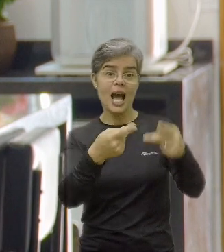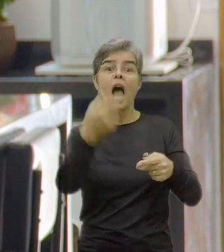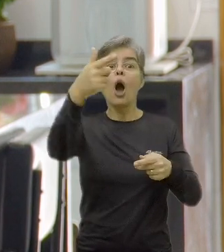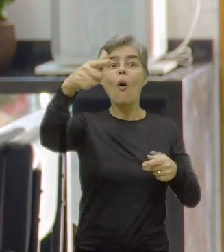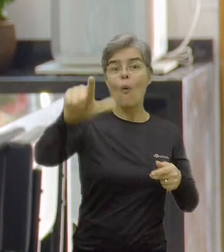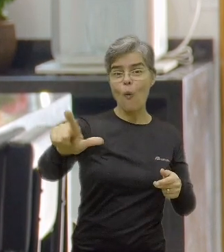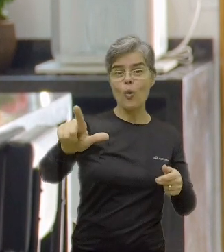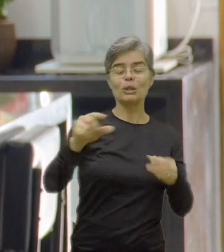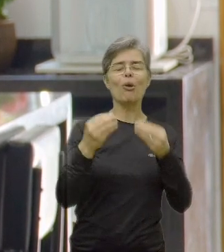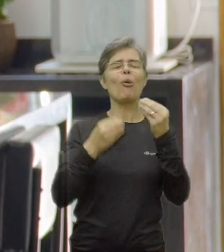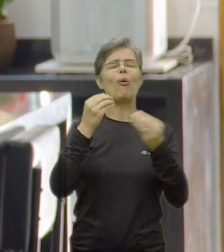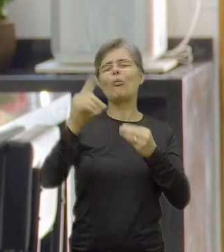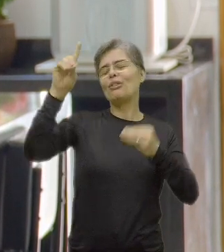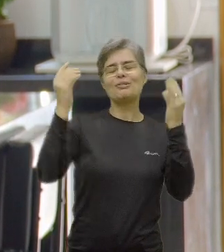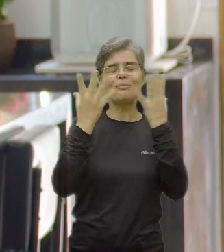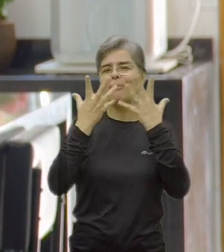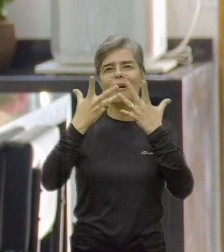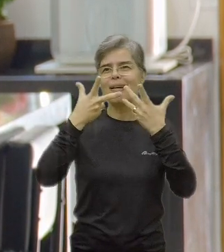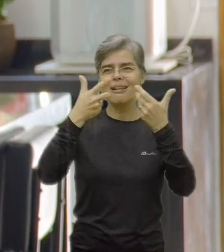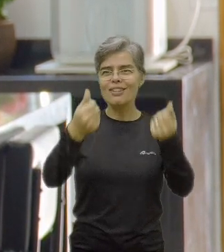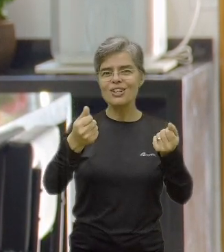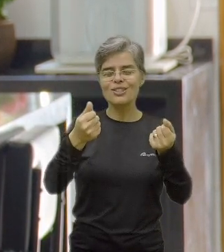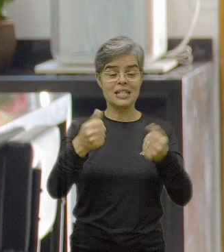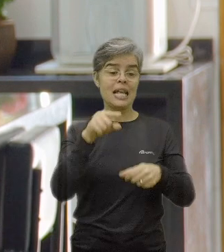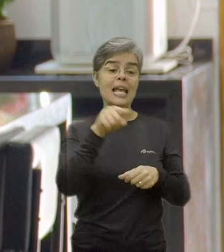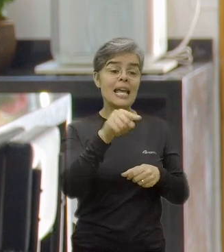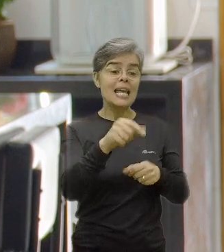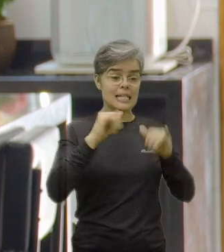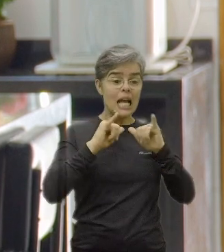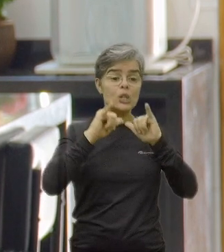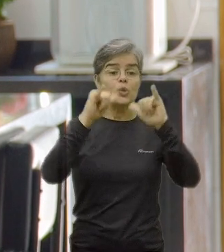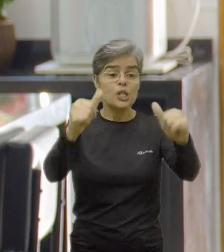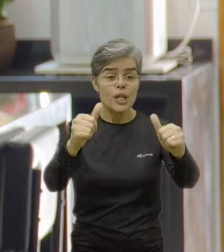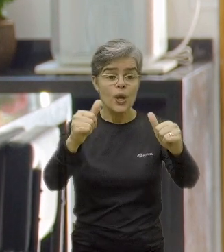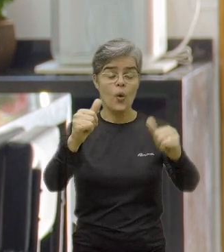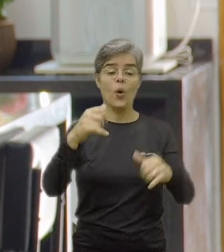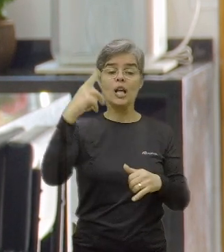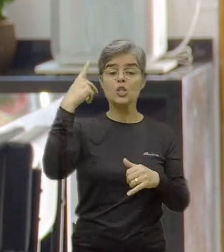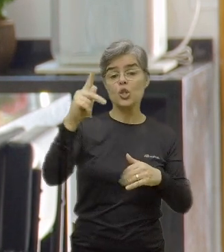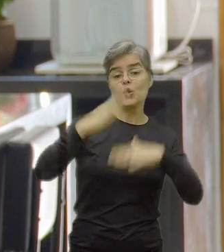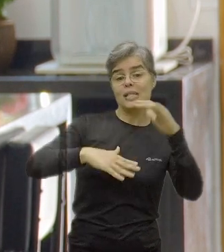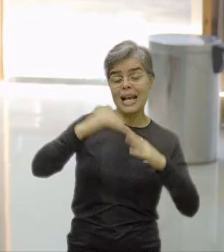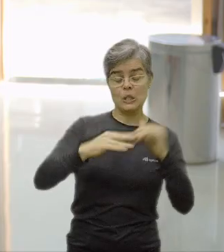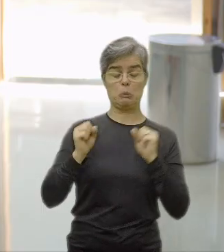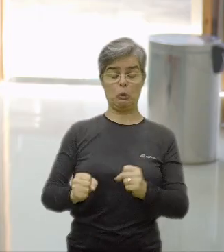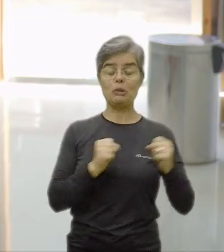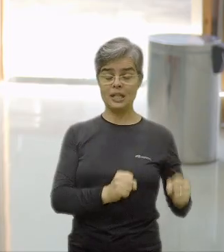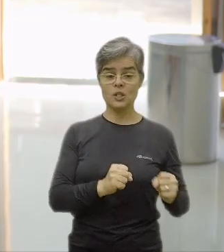a grandiosidade dos teus feitos. Eles anunciarão os teus atos